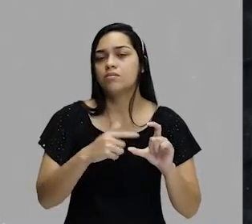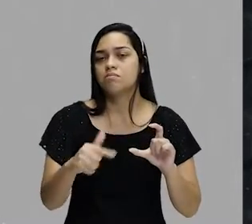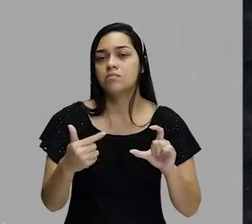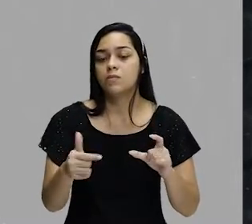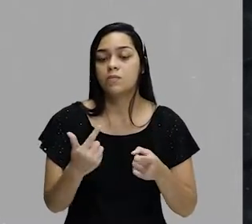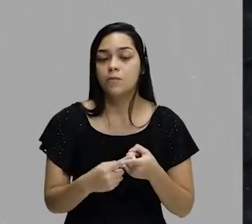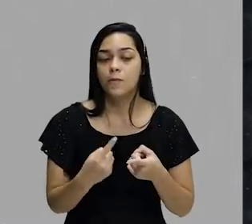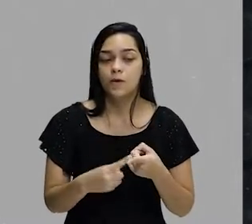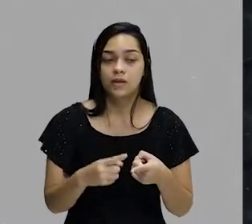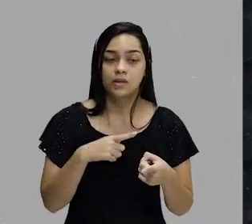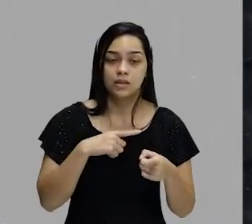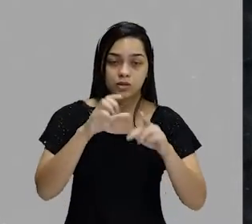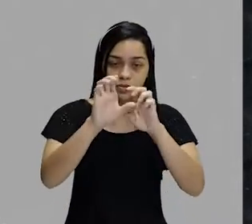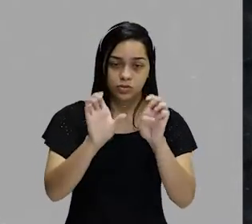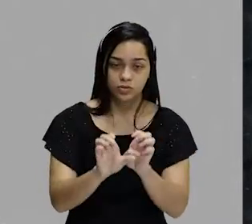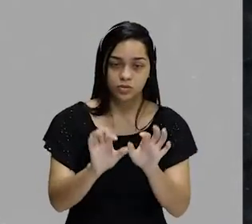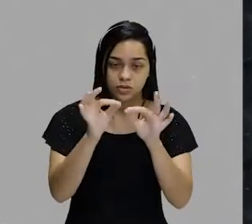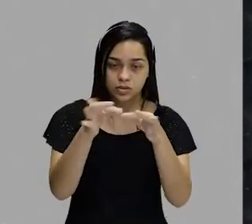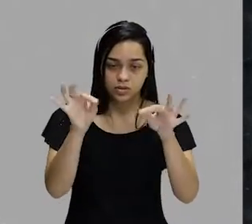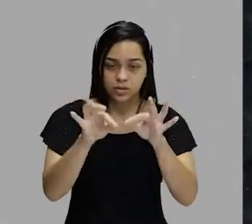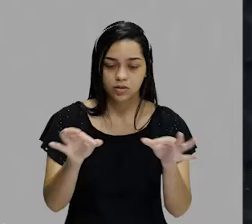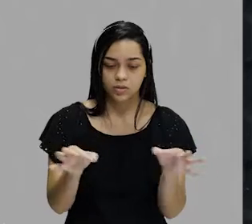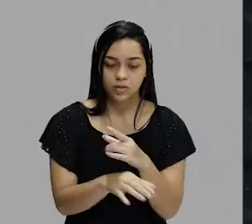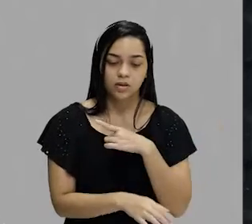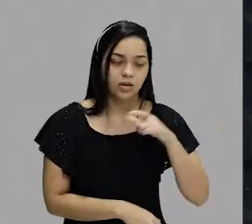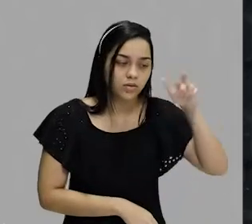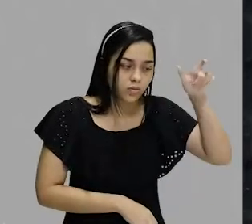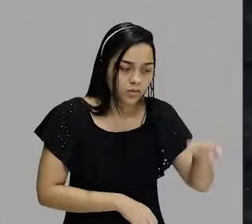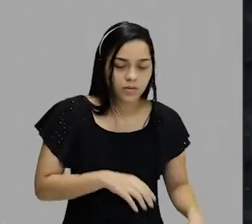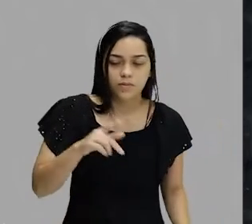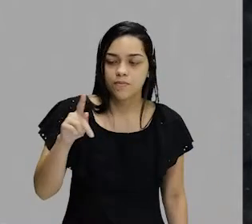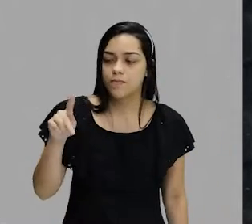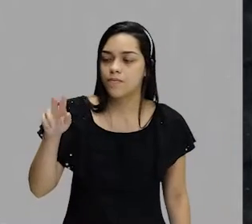Porque ambas têm estrutura sintática. Tem sujeito, tem predicado.